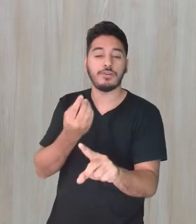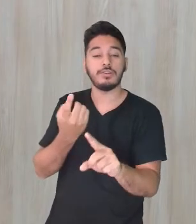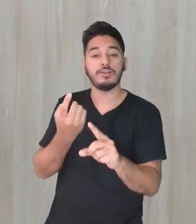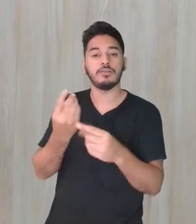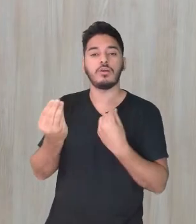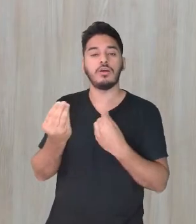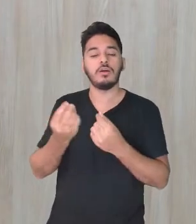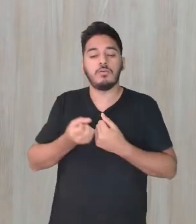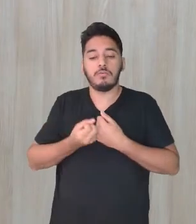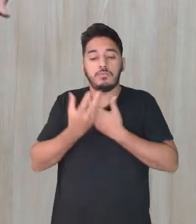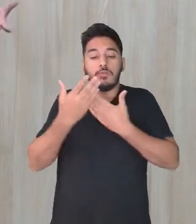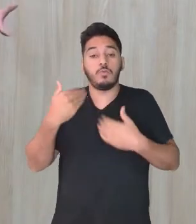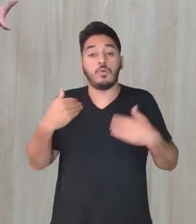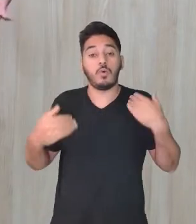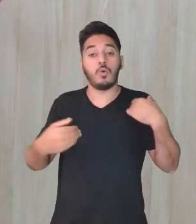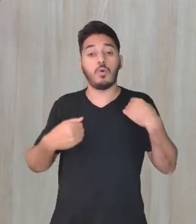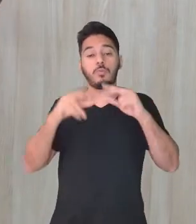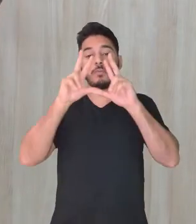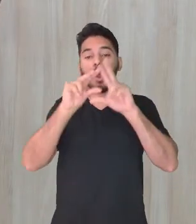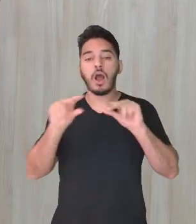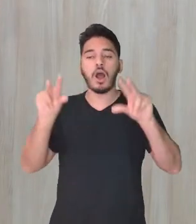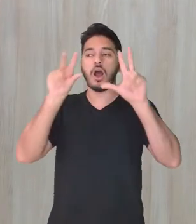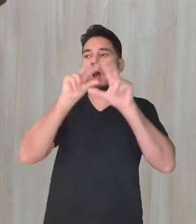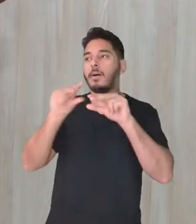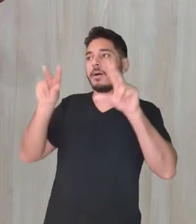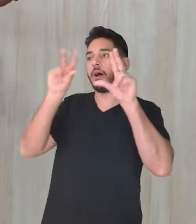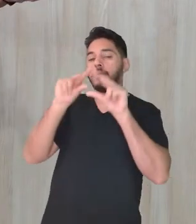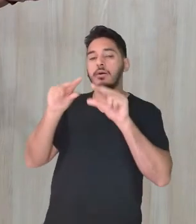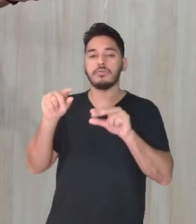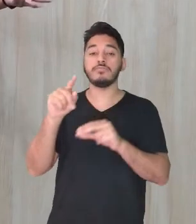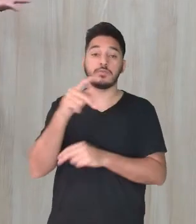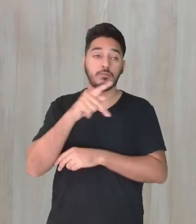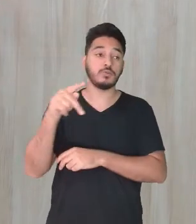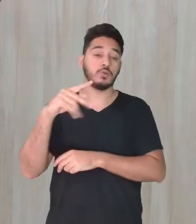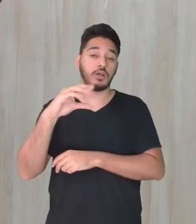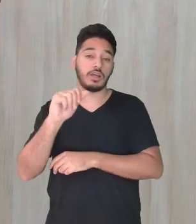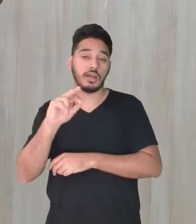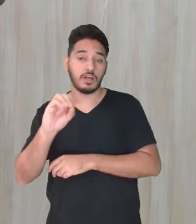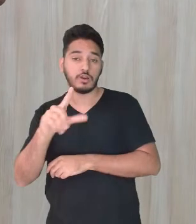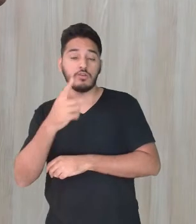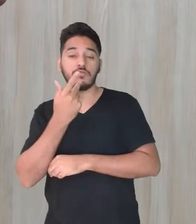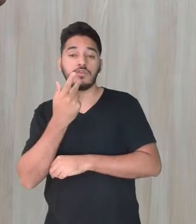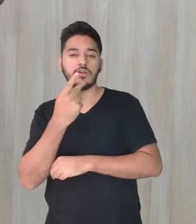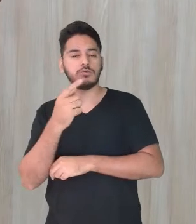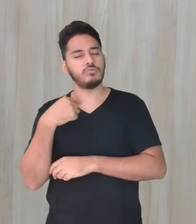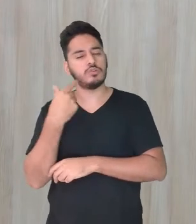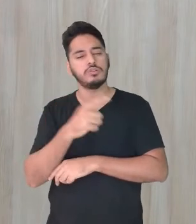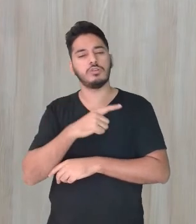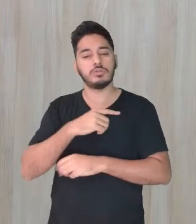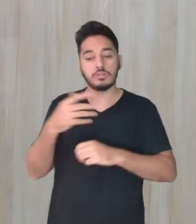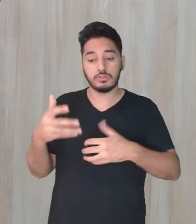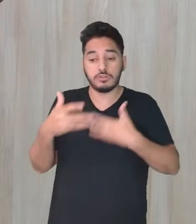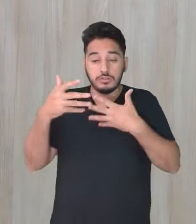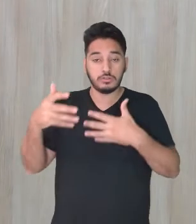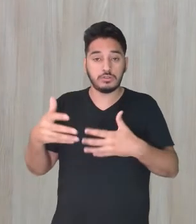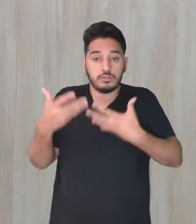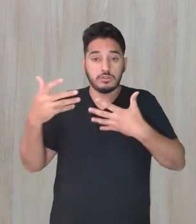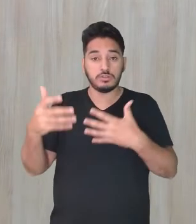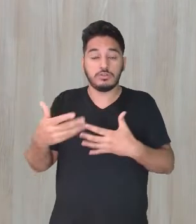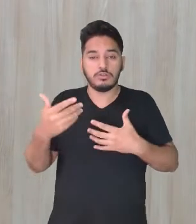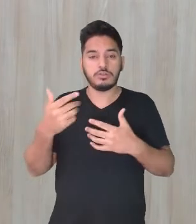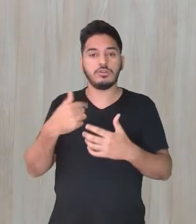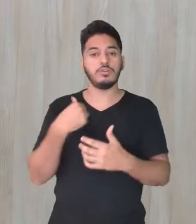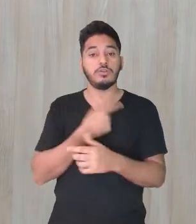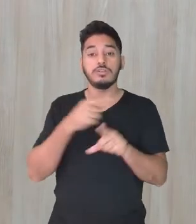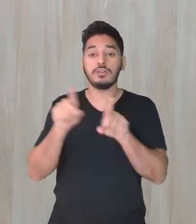do corpo e da fala, né? E aí, como a professora Carol falou, a gente tem esses estímulos sonoros para a gente também